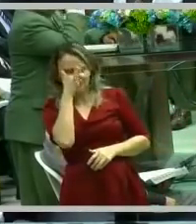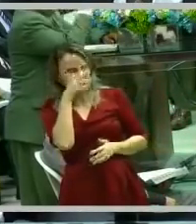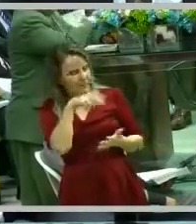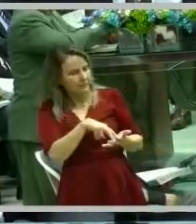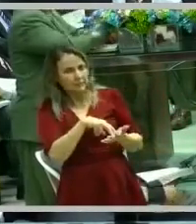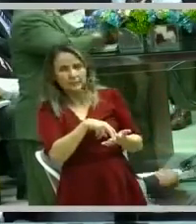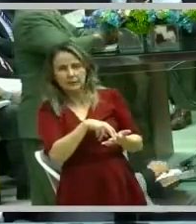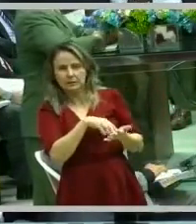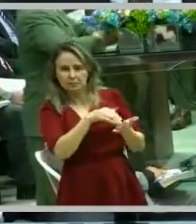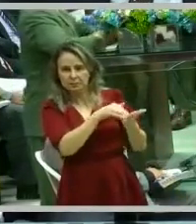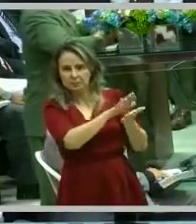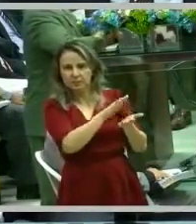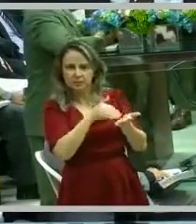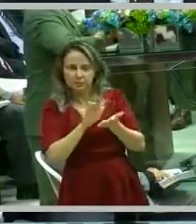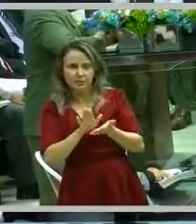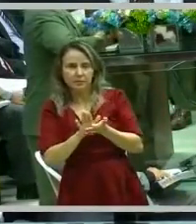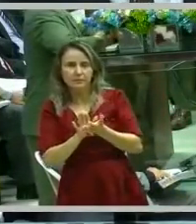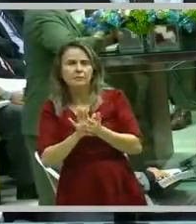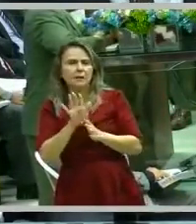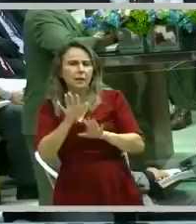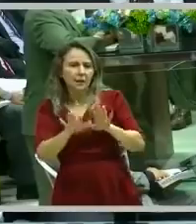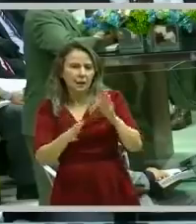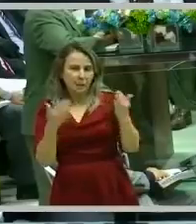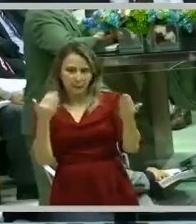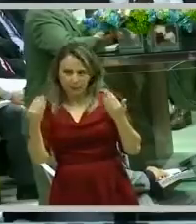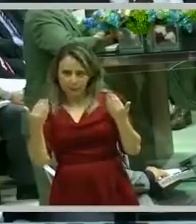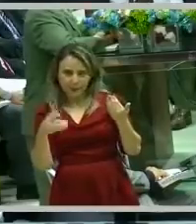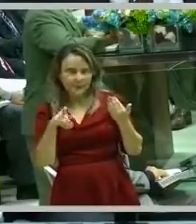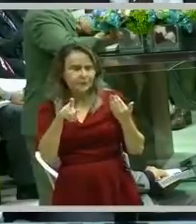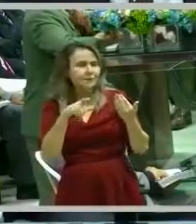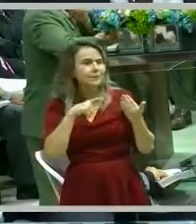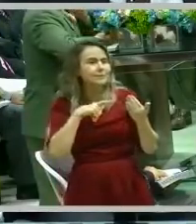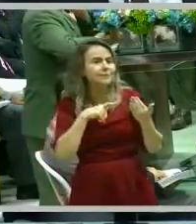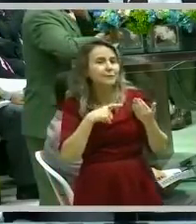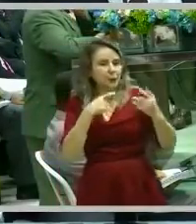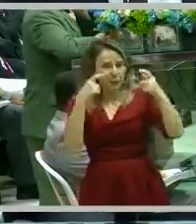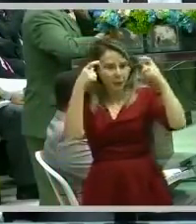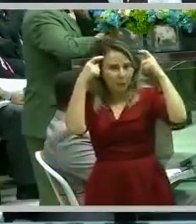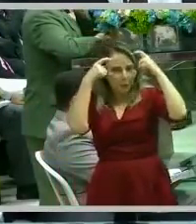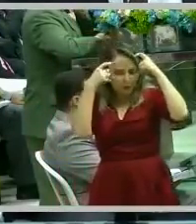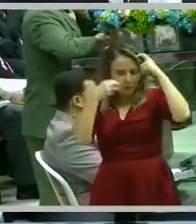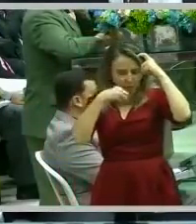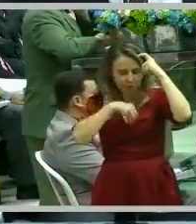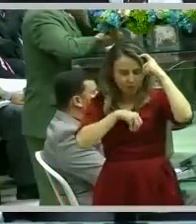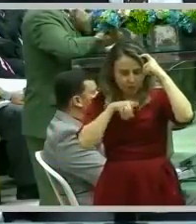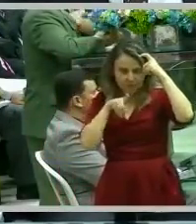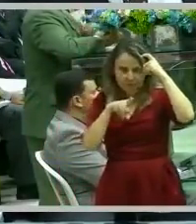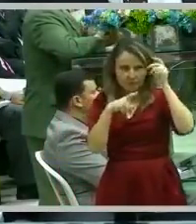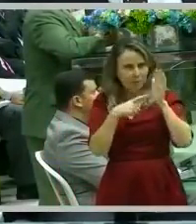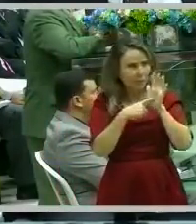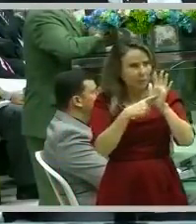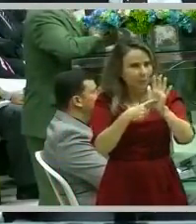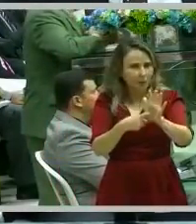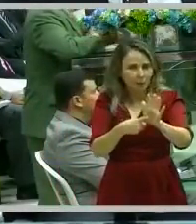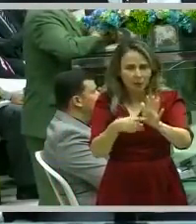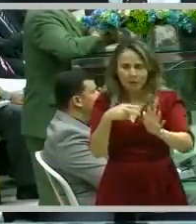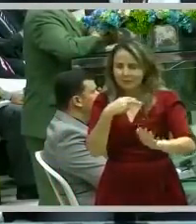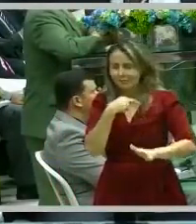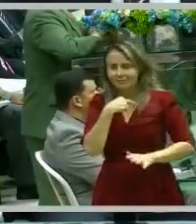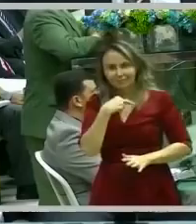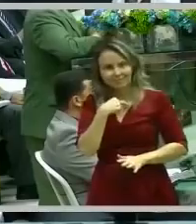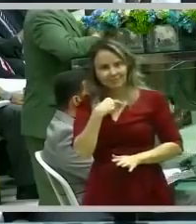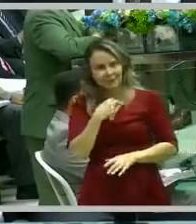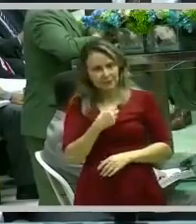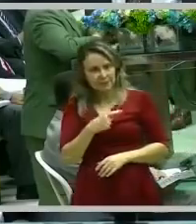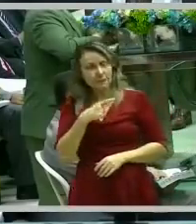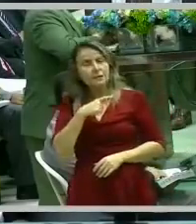pode dizer. Tem ursos dentro de você que você não pode mostrar às pessoas. A boa moral, a boa ética